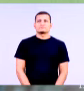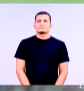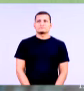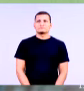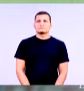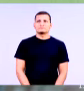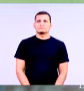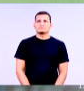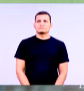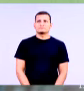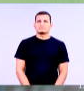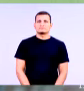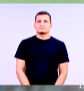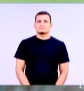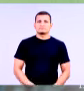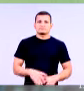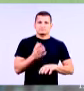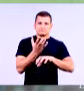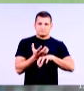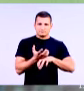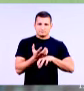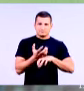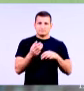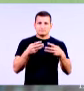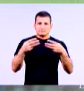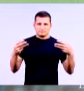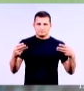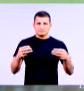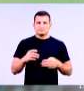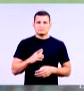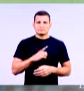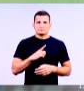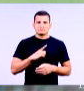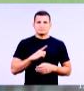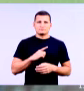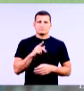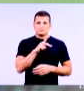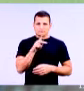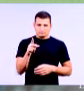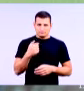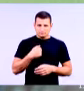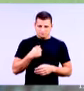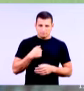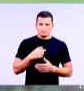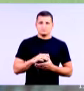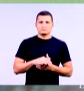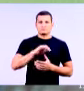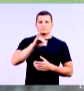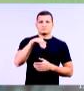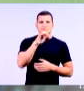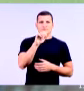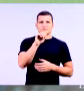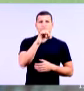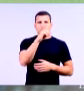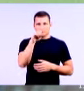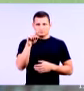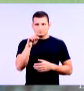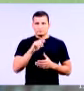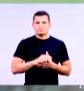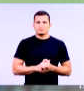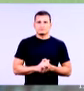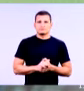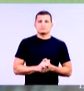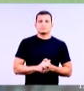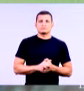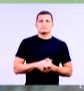Bom. A disciplina de rede de computadores, ela tem como professor formador eu, professor João Batista Pinto Neto, mais conhecido